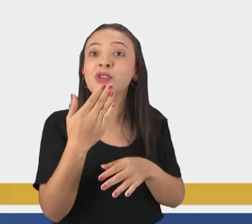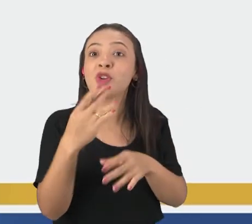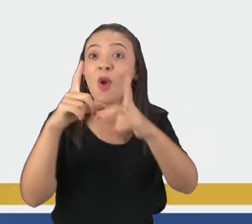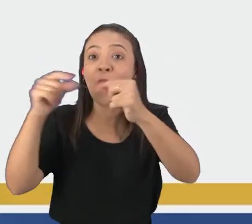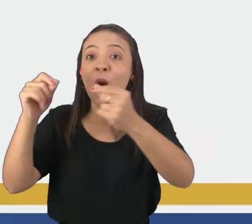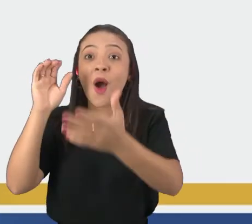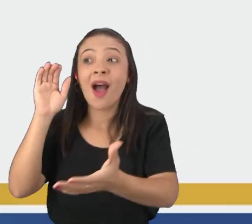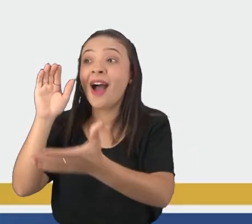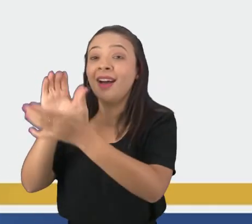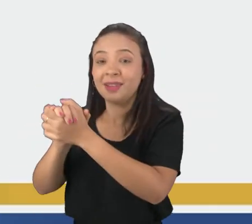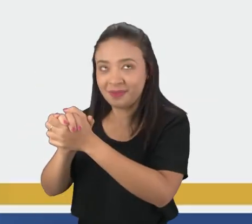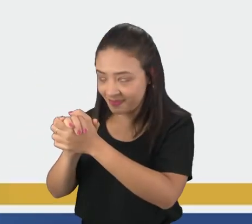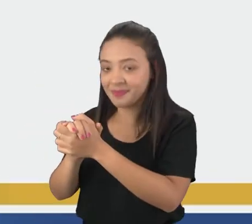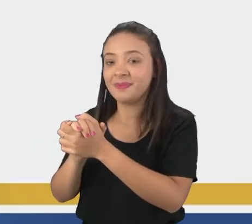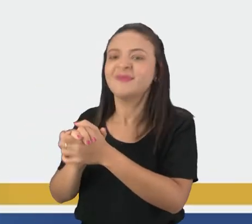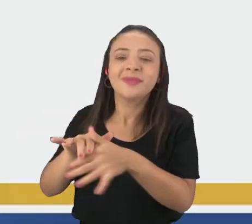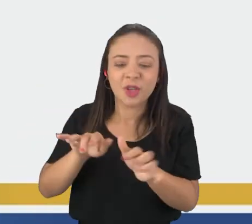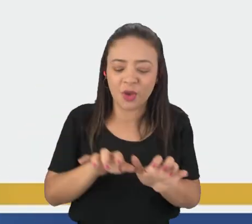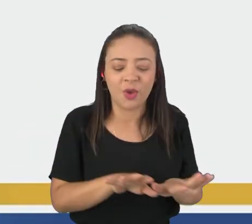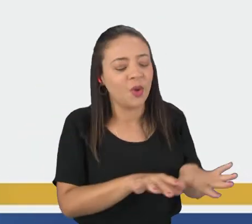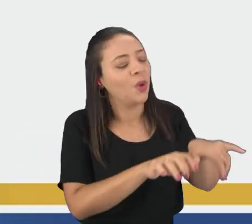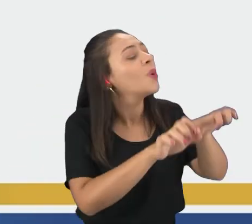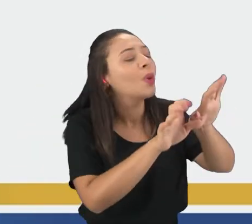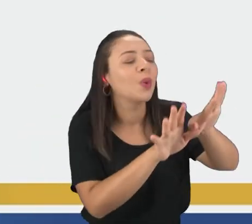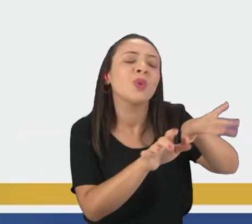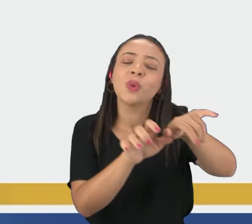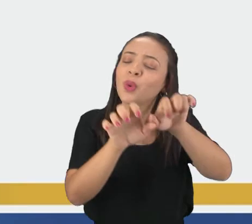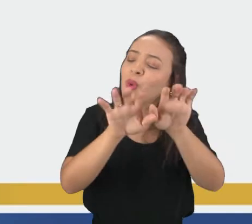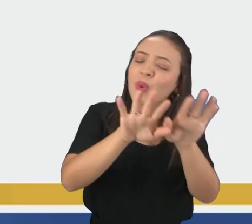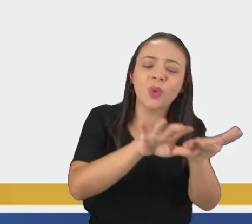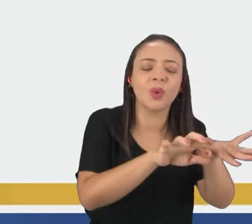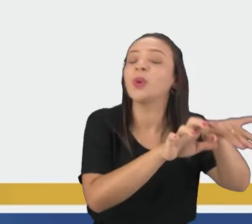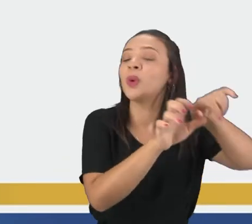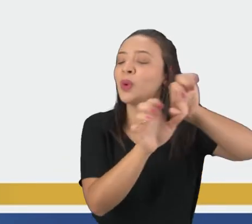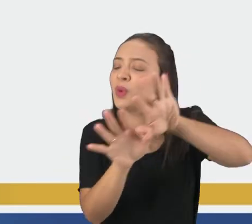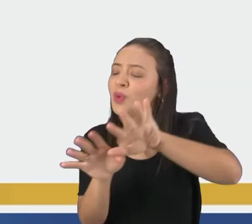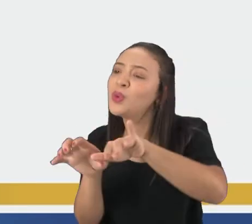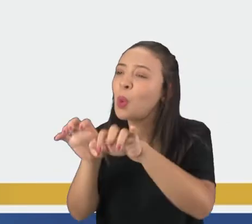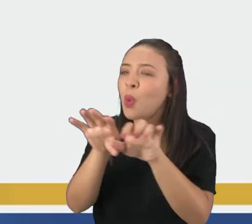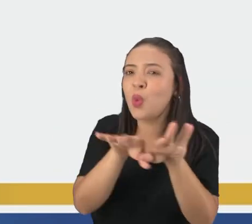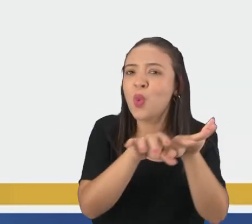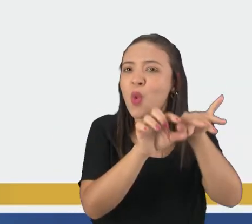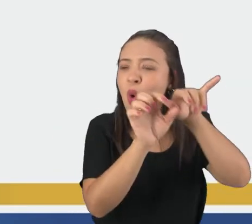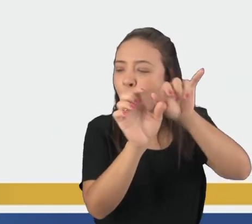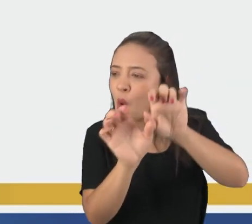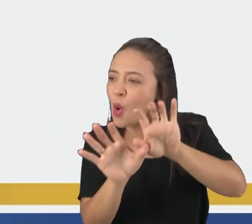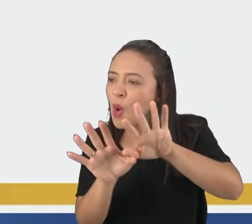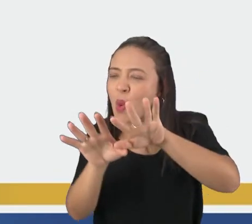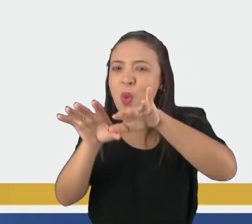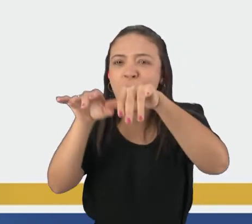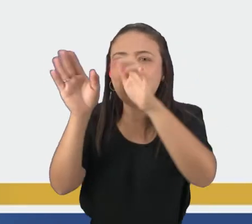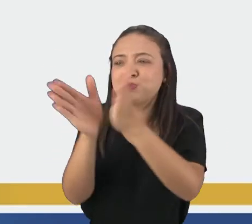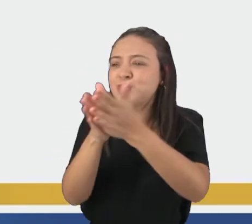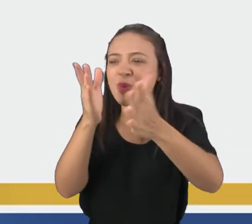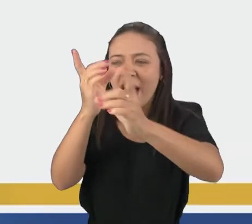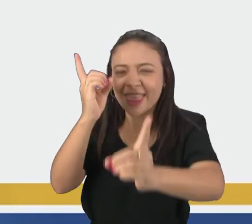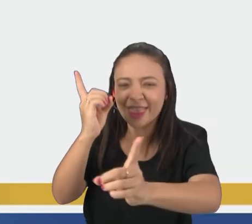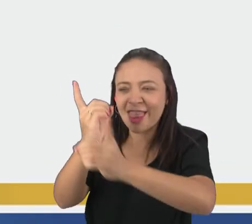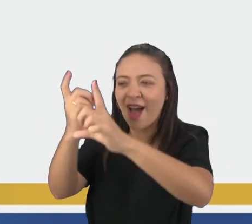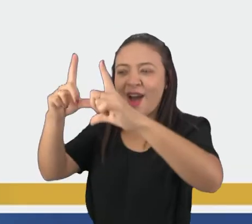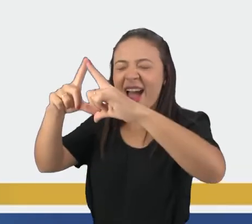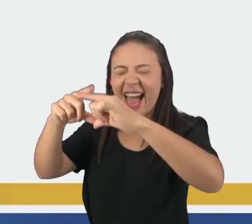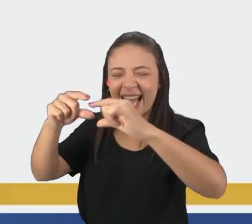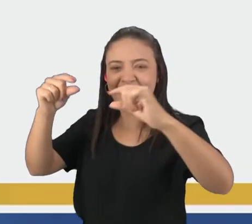em casamento. Aquela revoada de pássaros fez um voo fantástico até encontrar com a